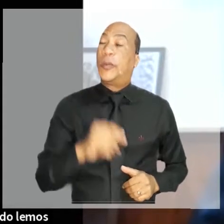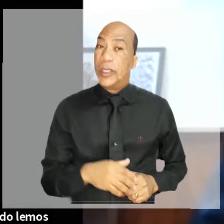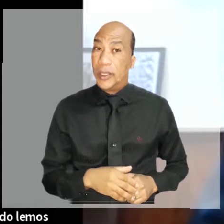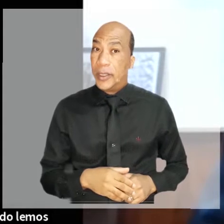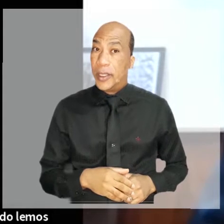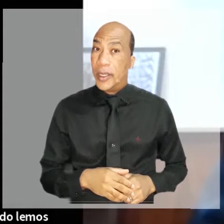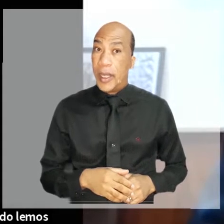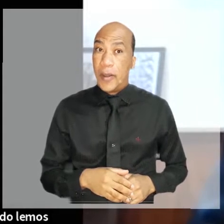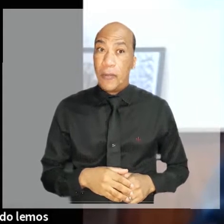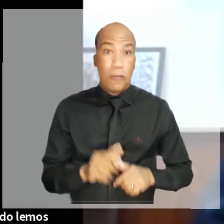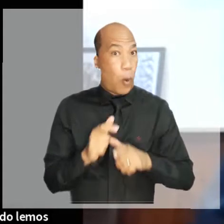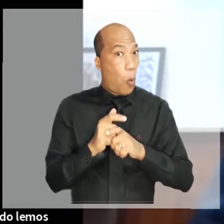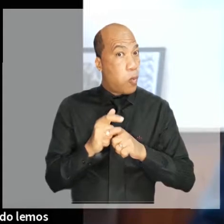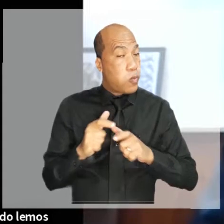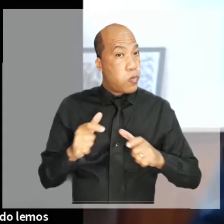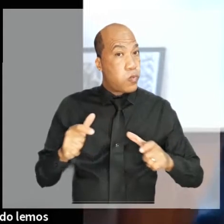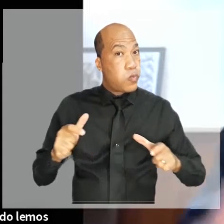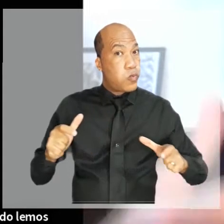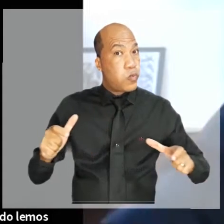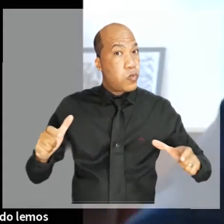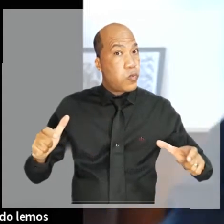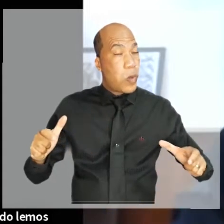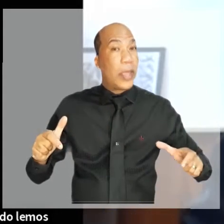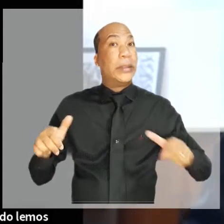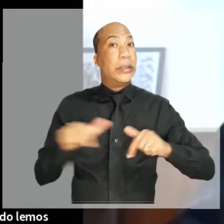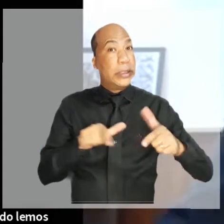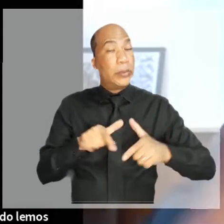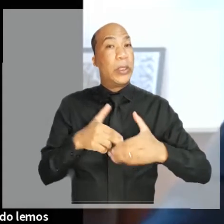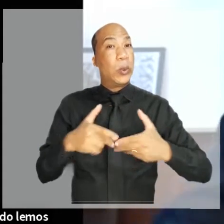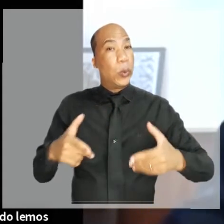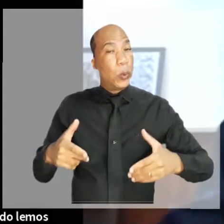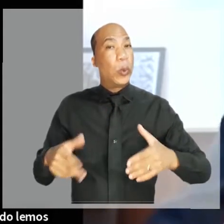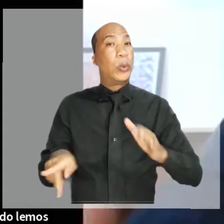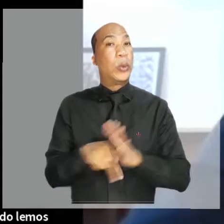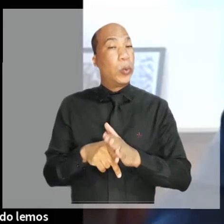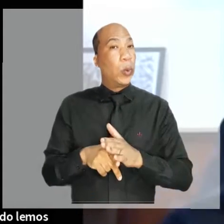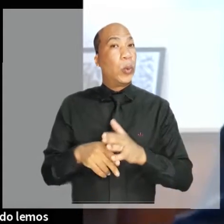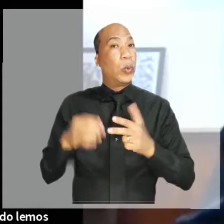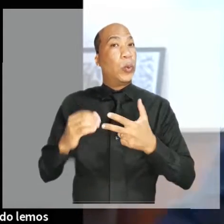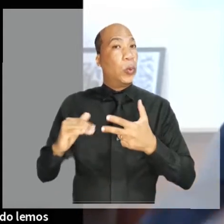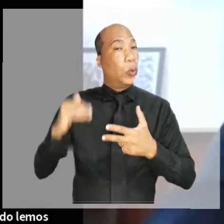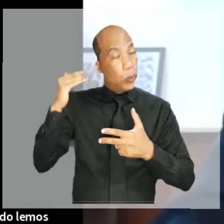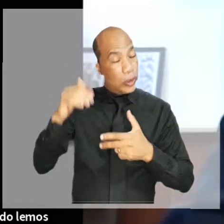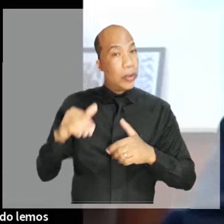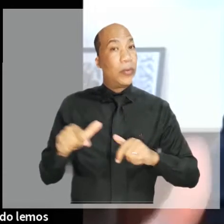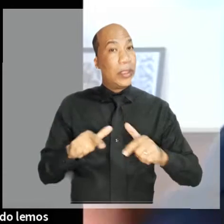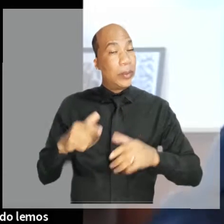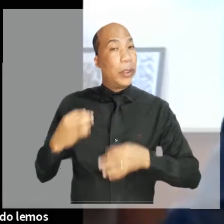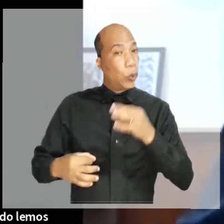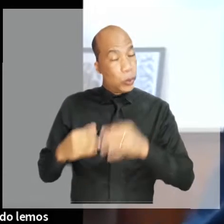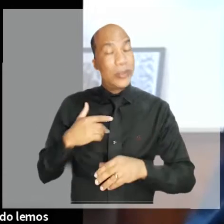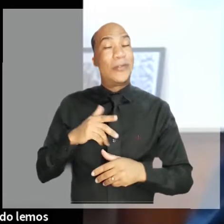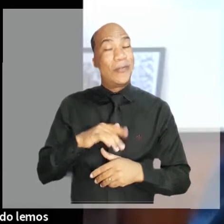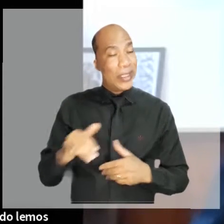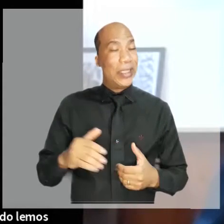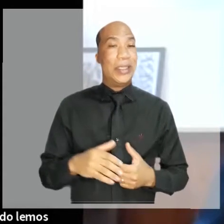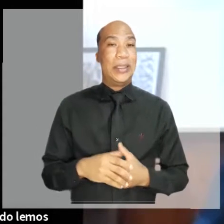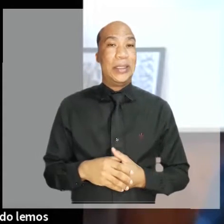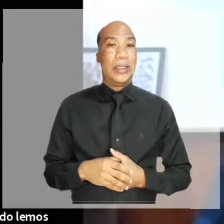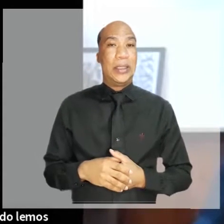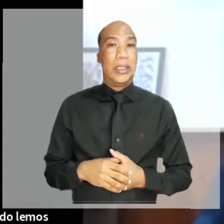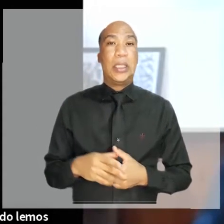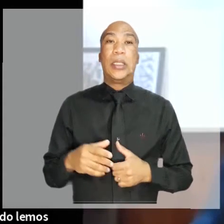judiciário. O judiciário, assim como todo o resto, né, como o serviço privado também, o setor